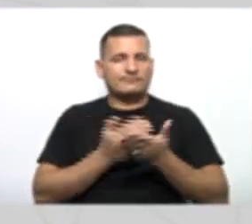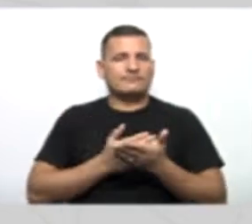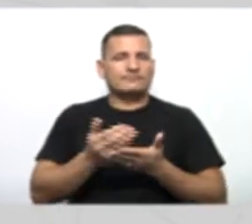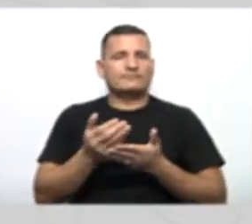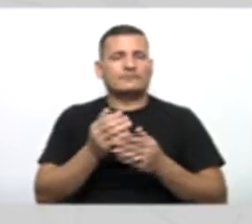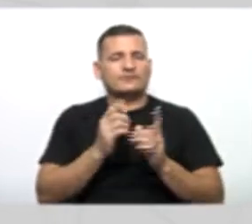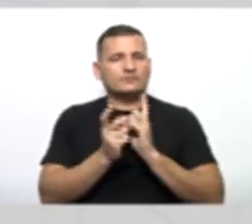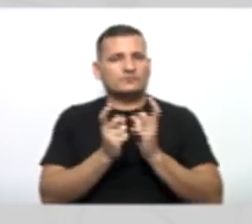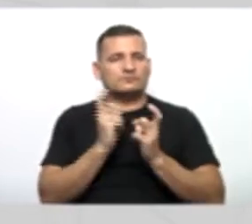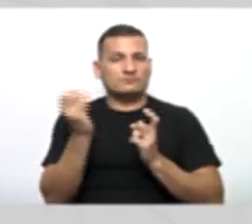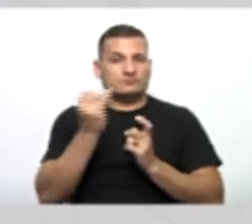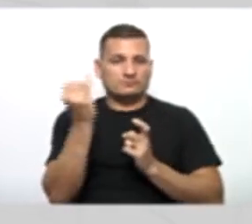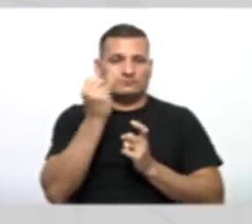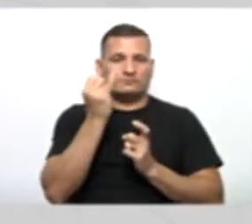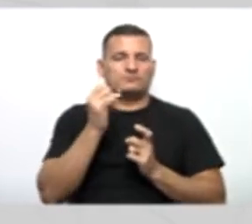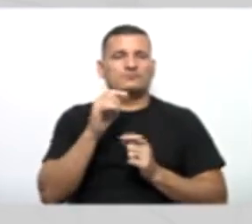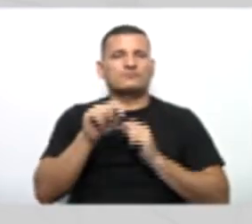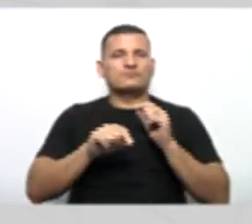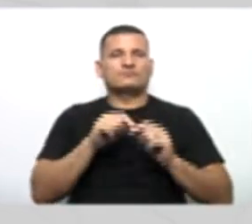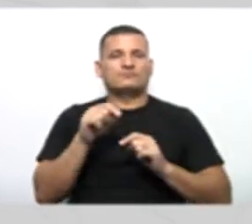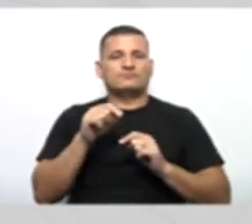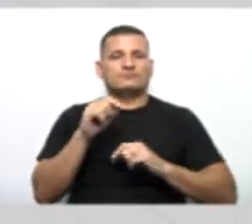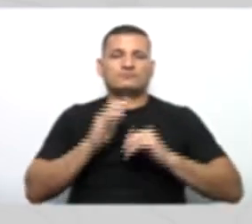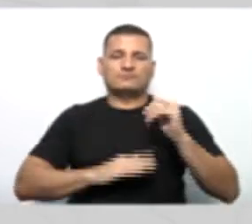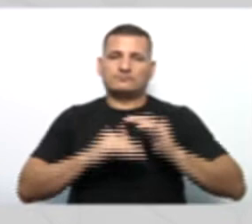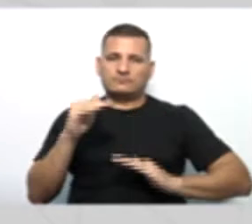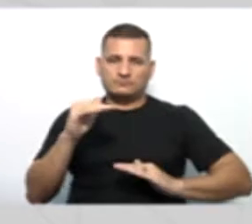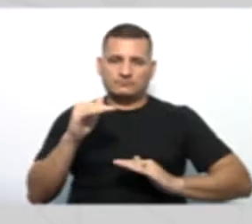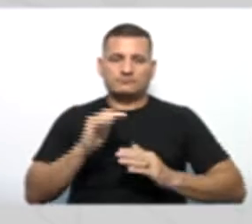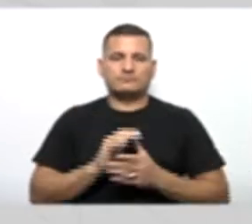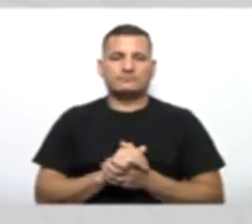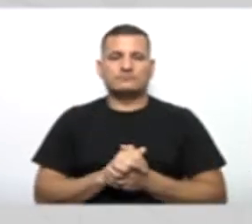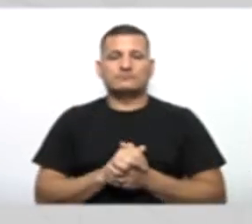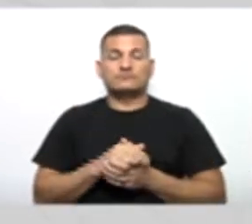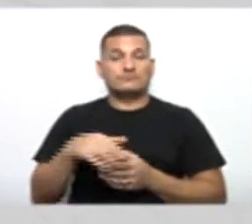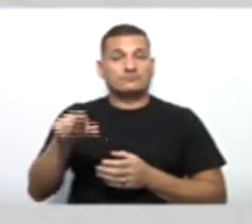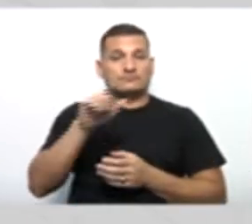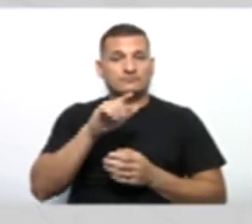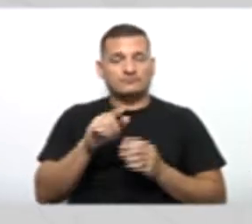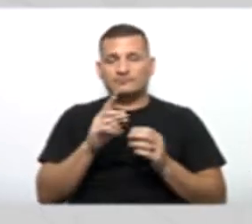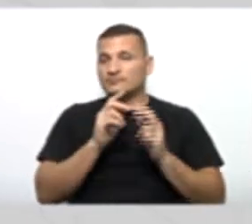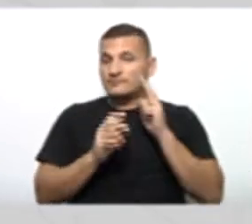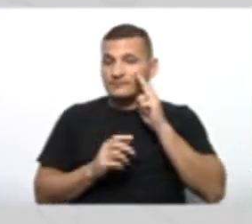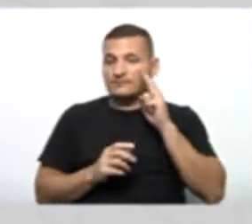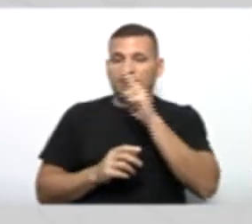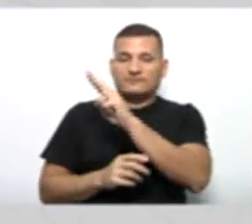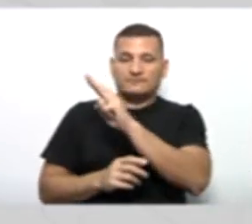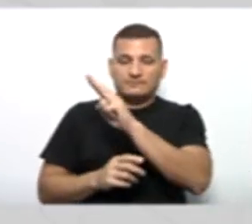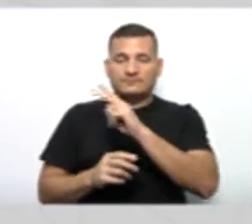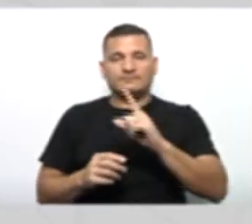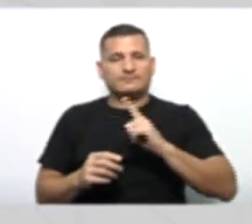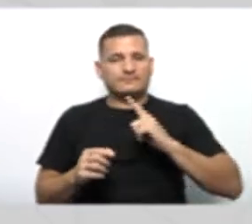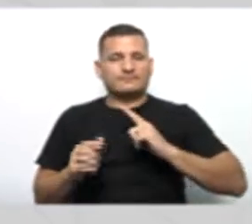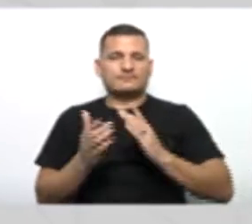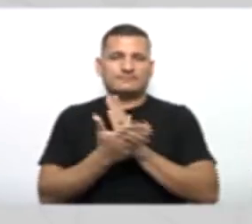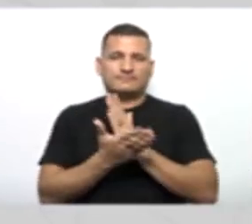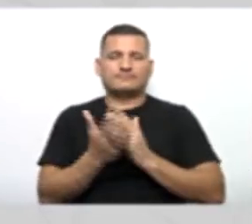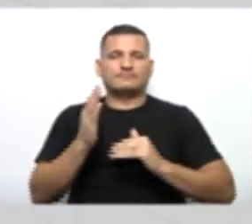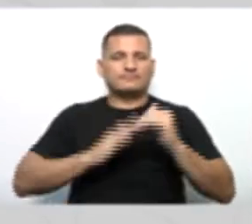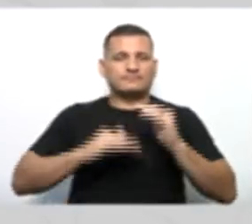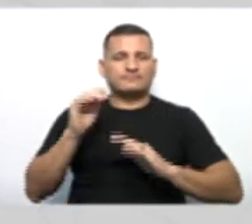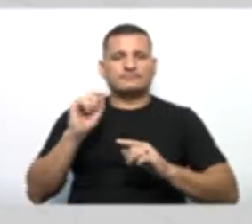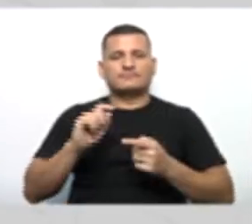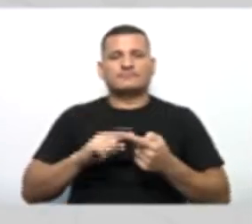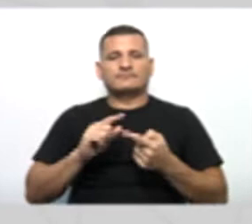uma discussão muito importante que seria o que é a profissão não é como vocês podem ver aqui nós elencamos algumas profissões como